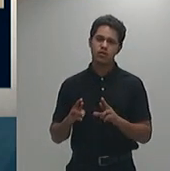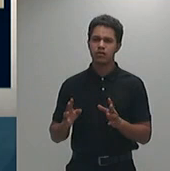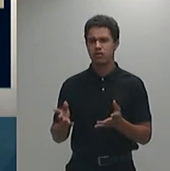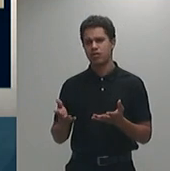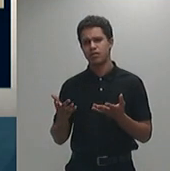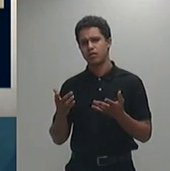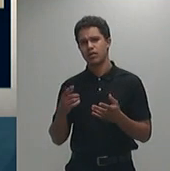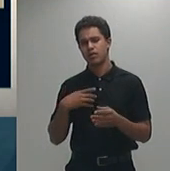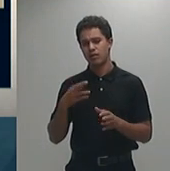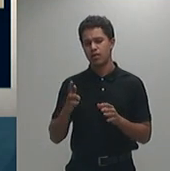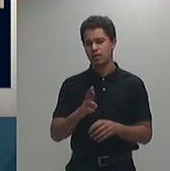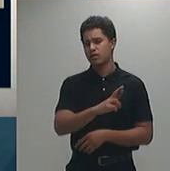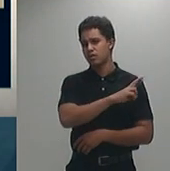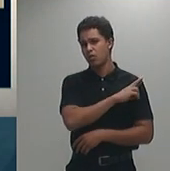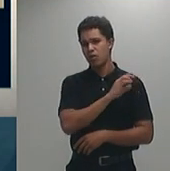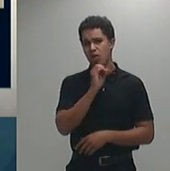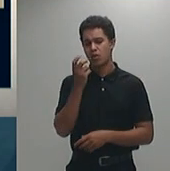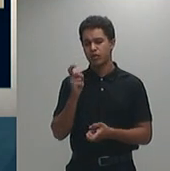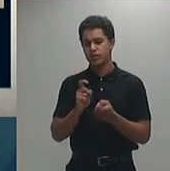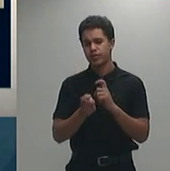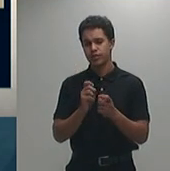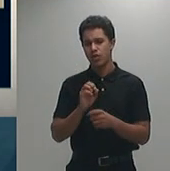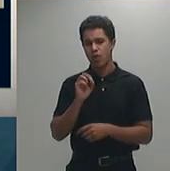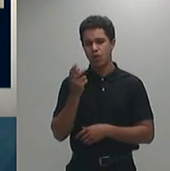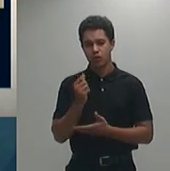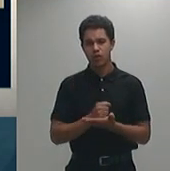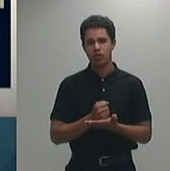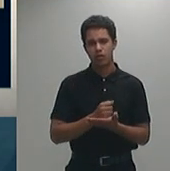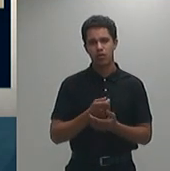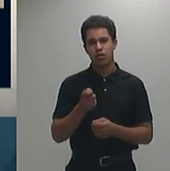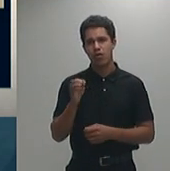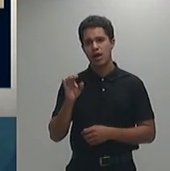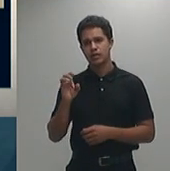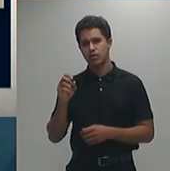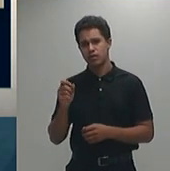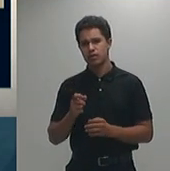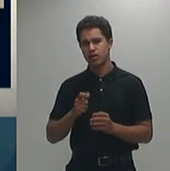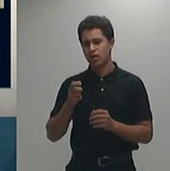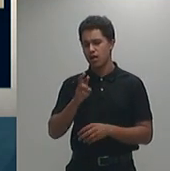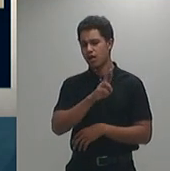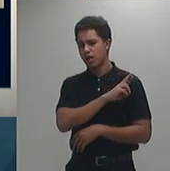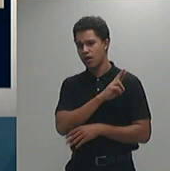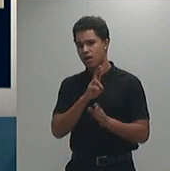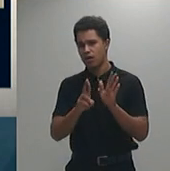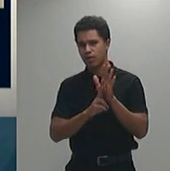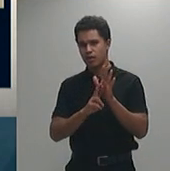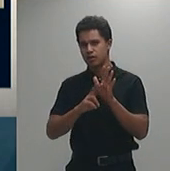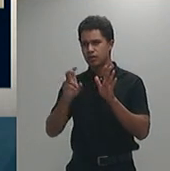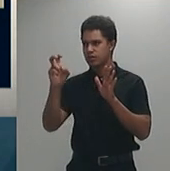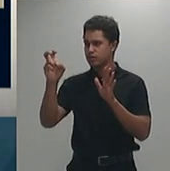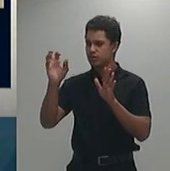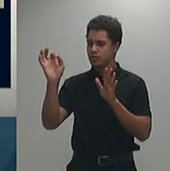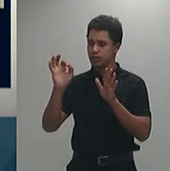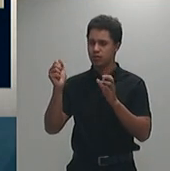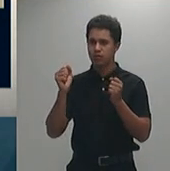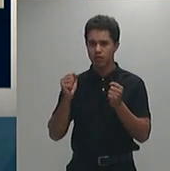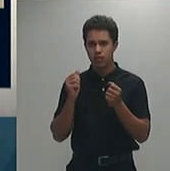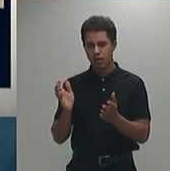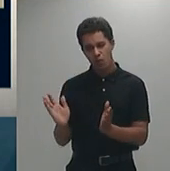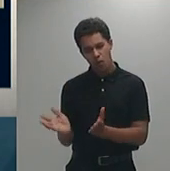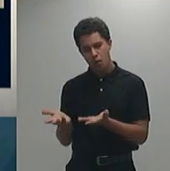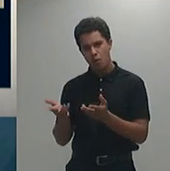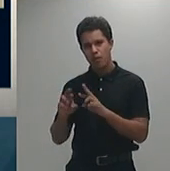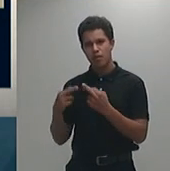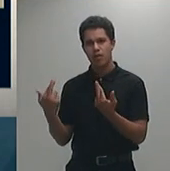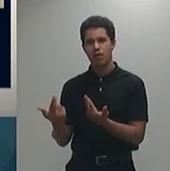responsabilidade do administrador seja do controle do acionista que representa cinco porcento pelo menos do capital social poderão promover a saúde 5